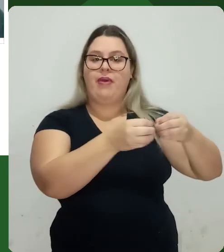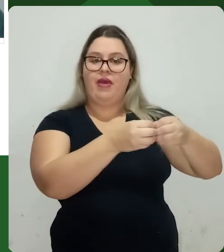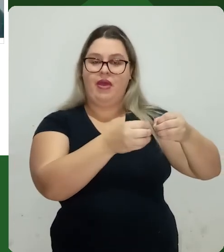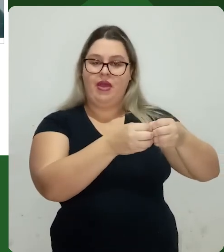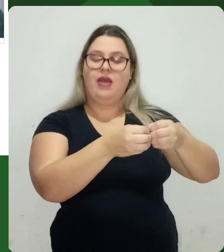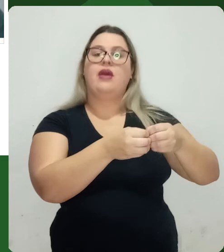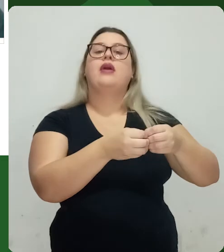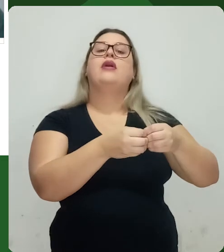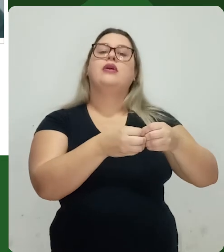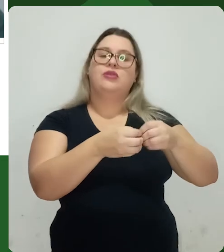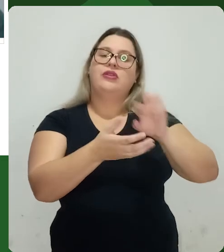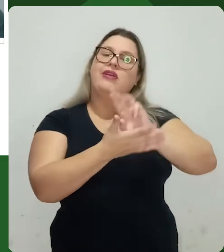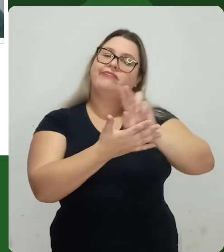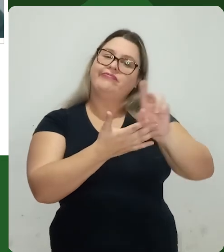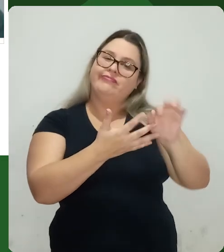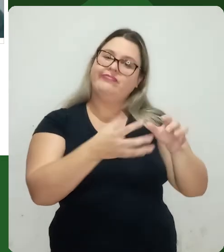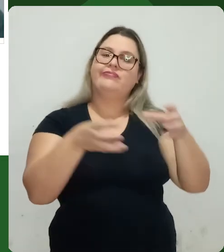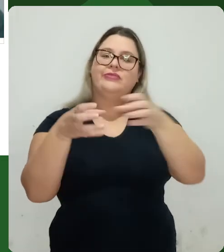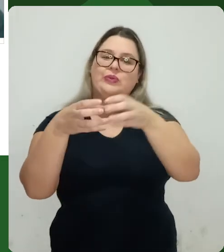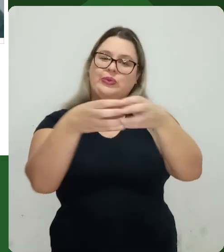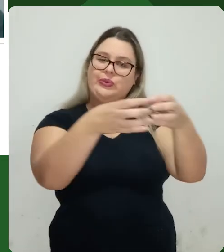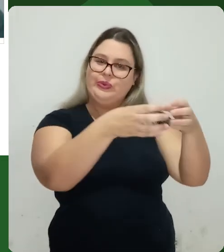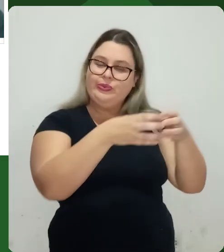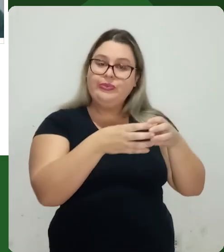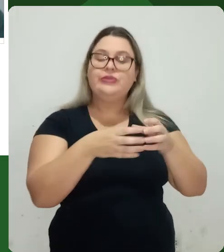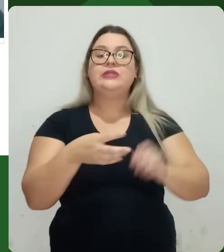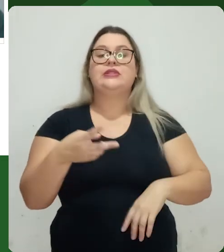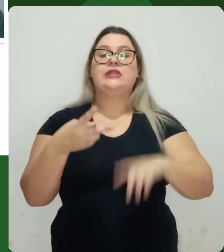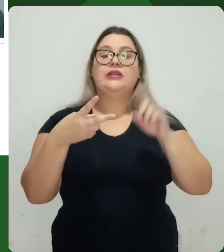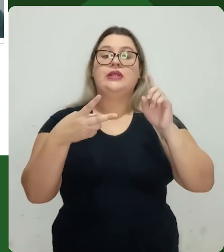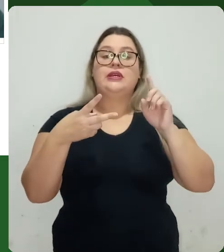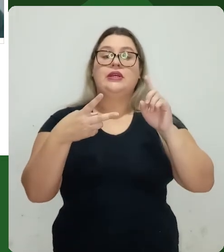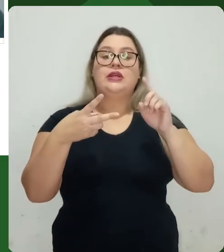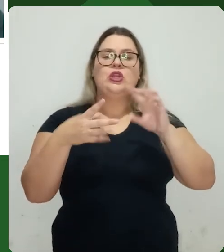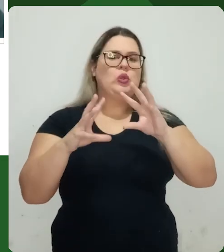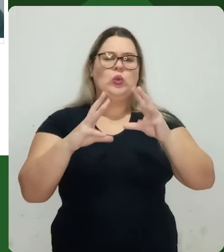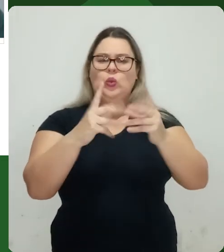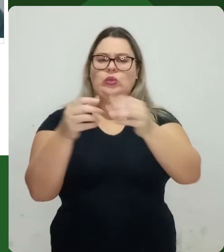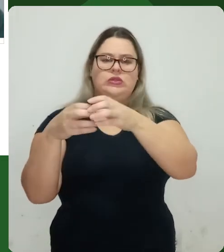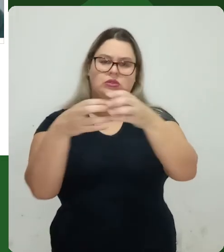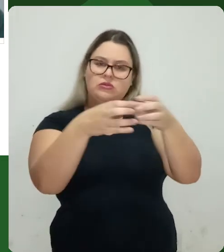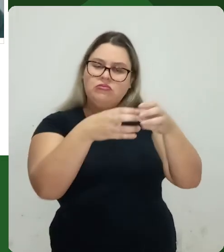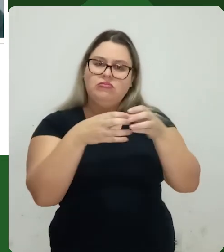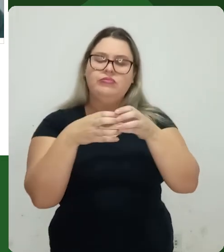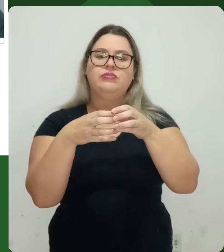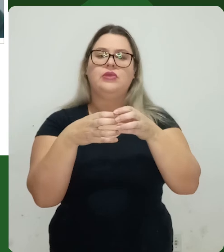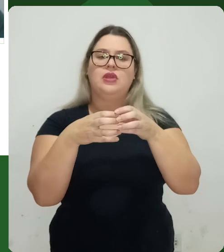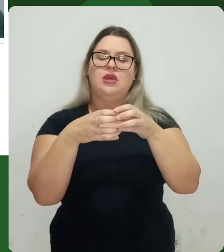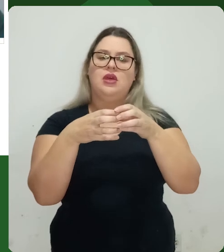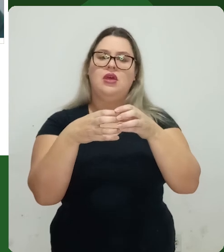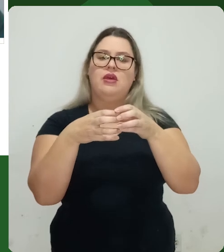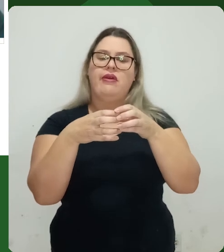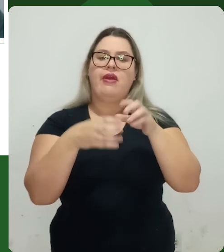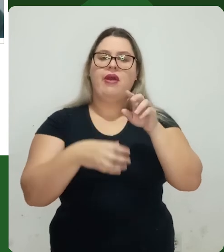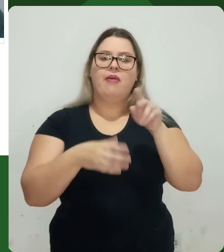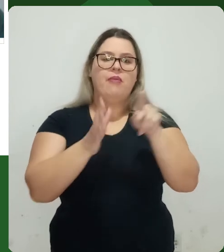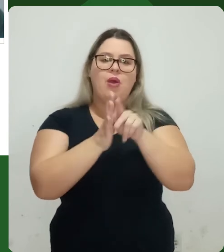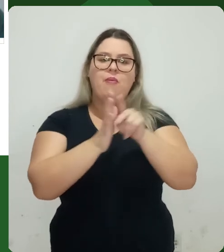brasileira, tem como principais tribos aí Tamoio, Guarani, Tupiniquim, Tabajara, etc. Mas todas as tribos